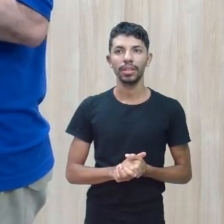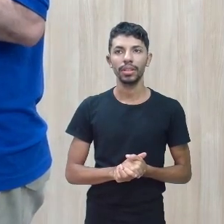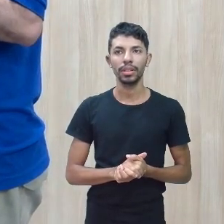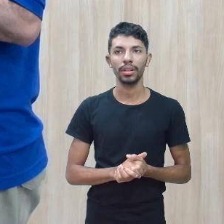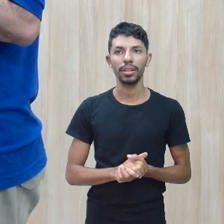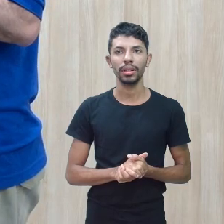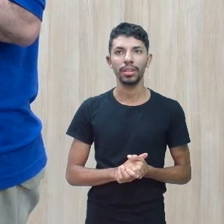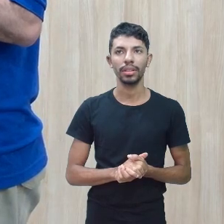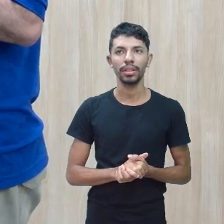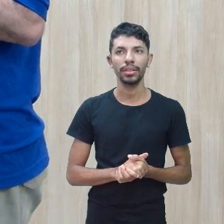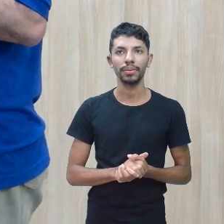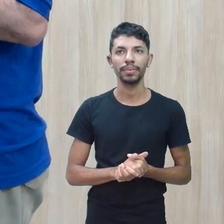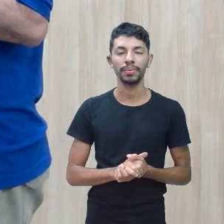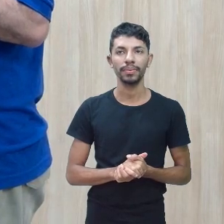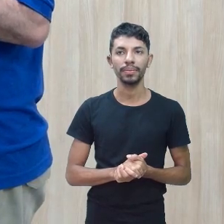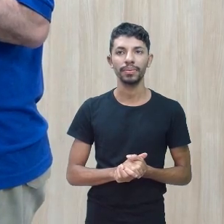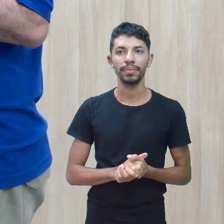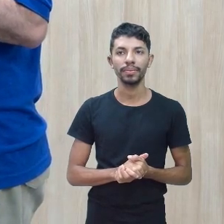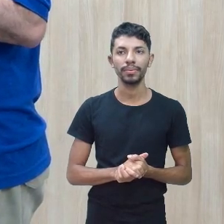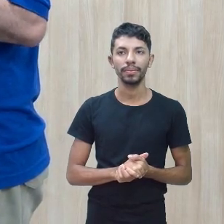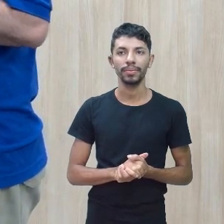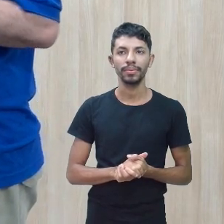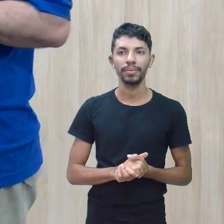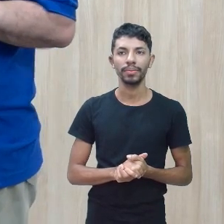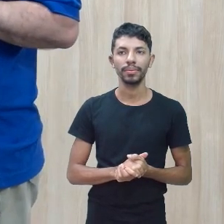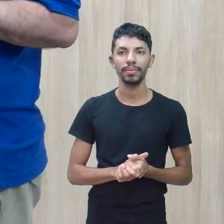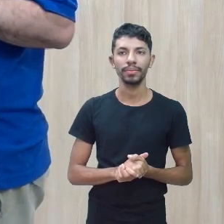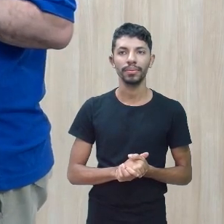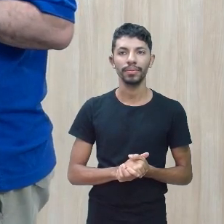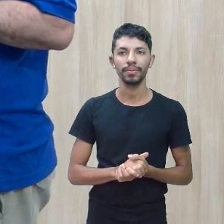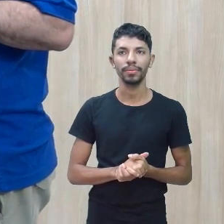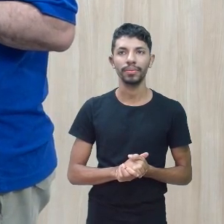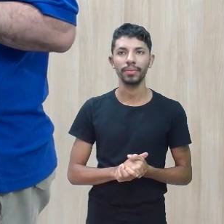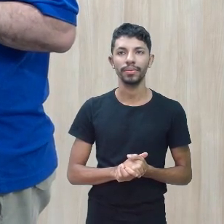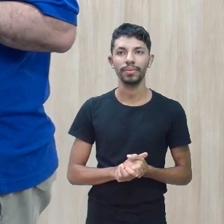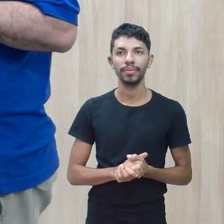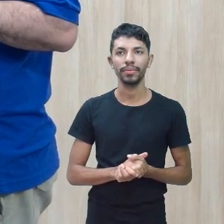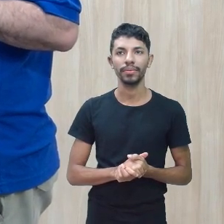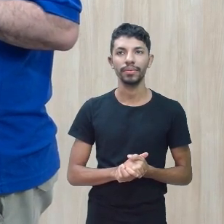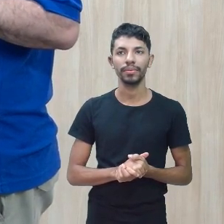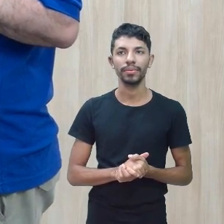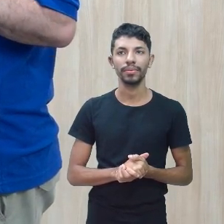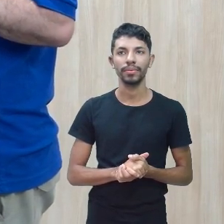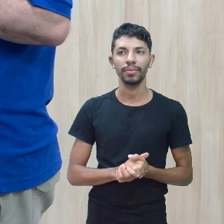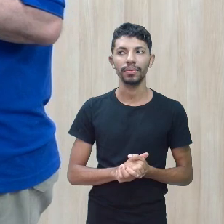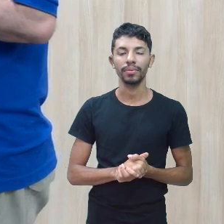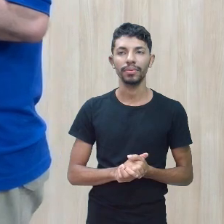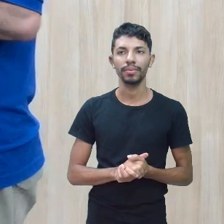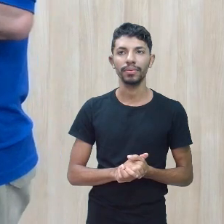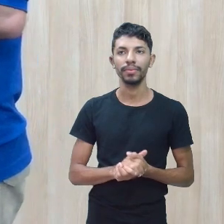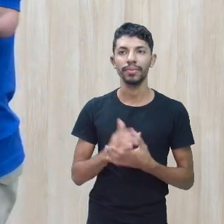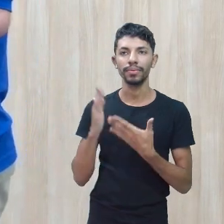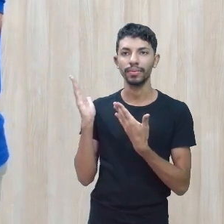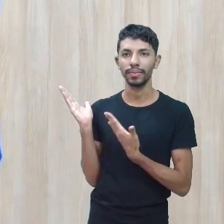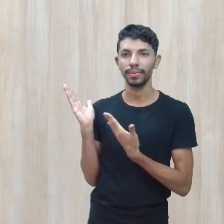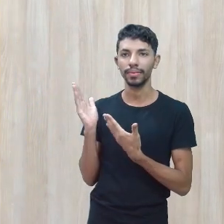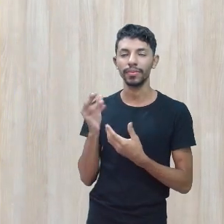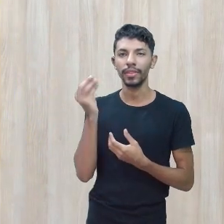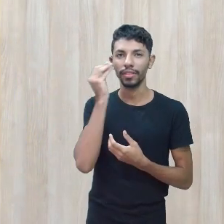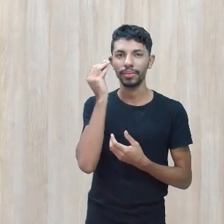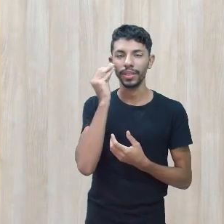Vamos lá, vamos passar aqui. Espera aí, rapidinho, deixa eu voltar. Aqui, vamos lá, agora